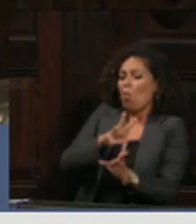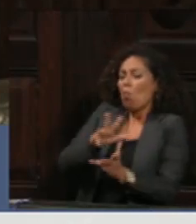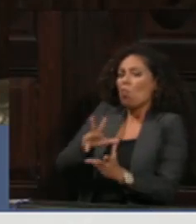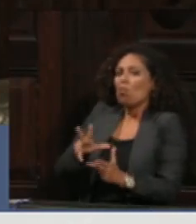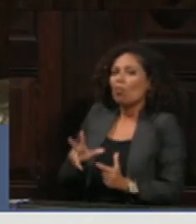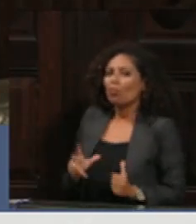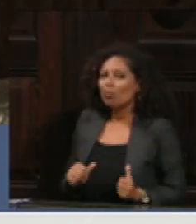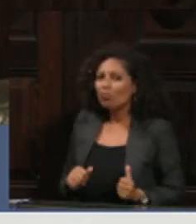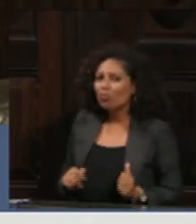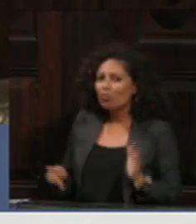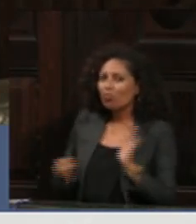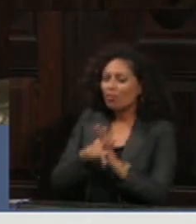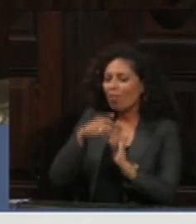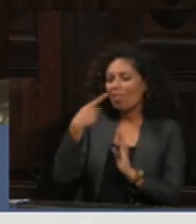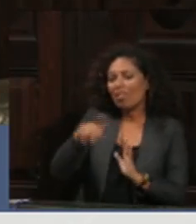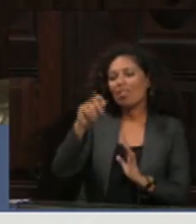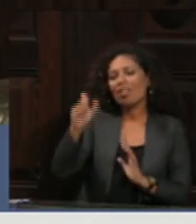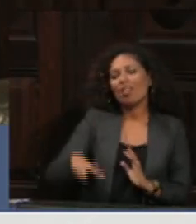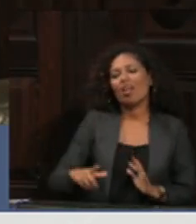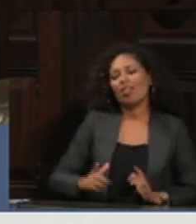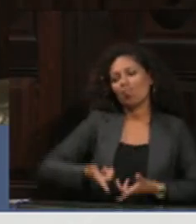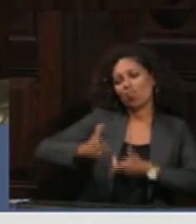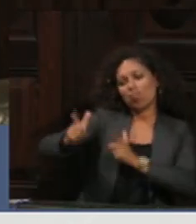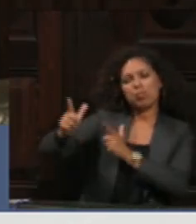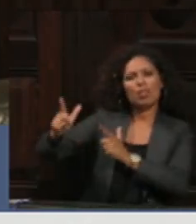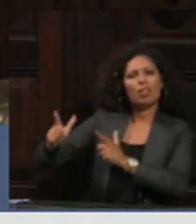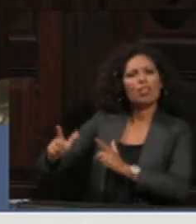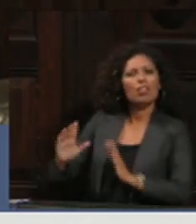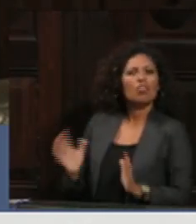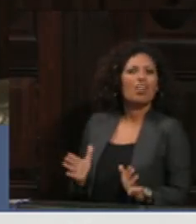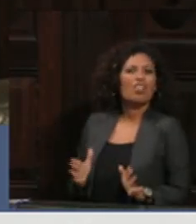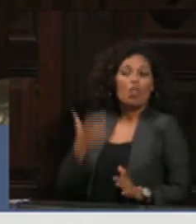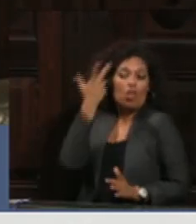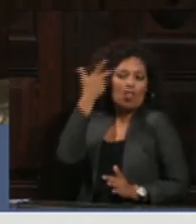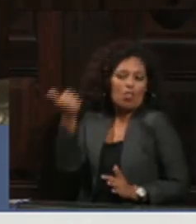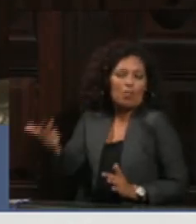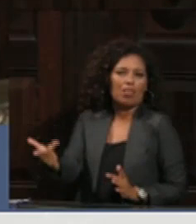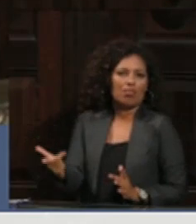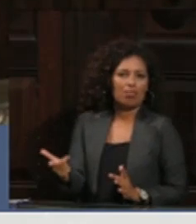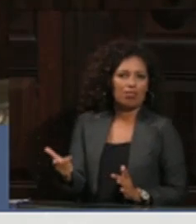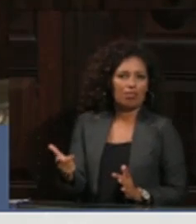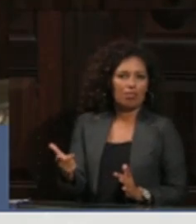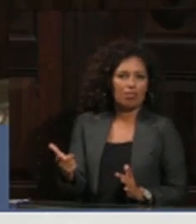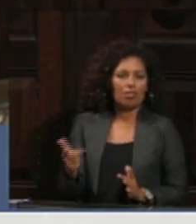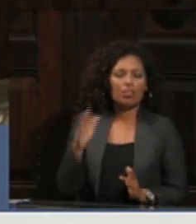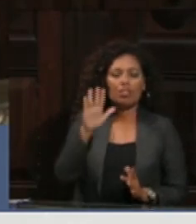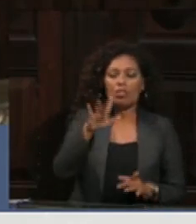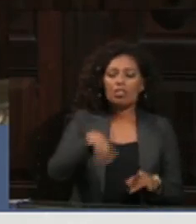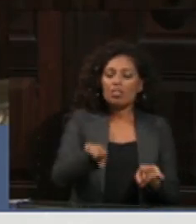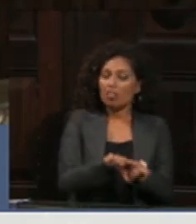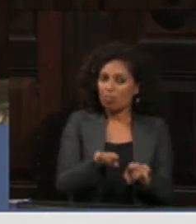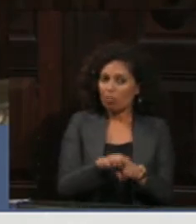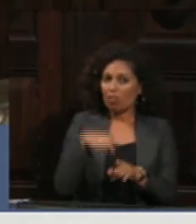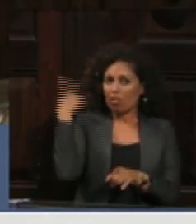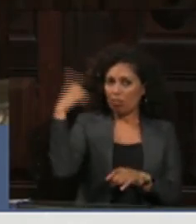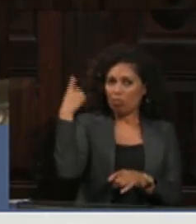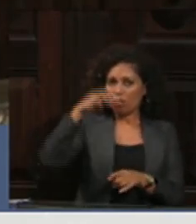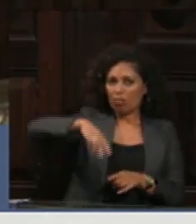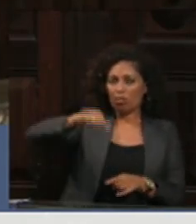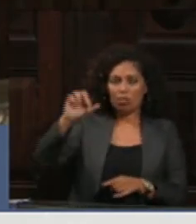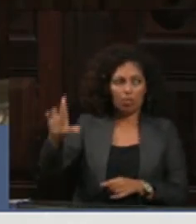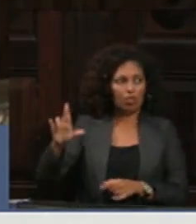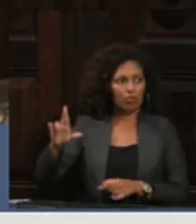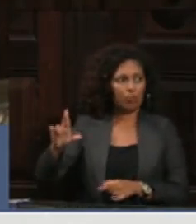trágico de assassinar. Mas ainda, deputada Marta Rocha,